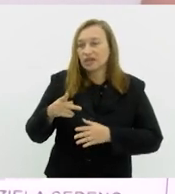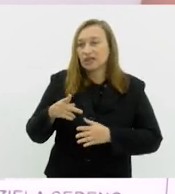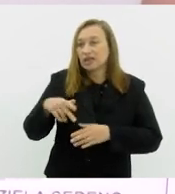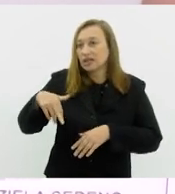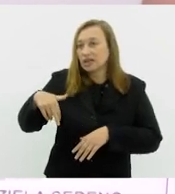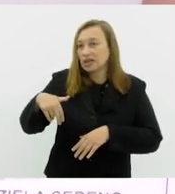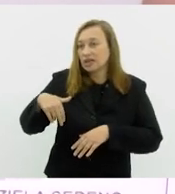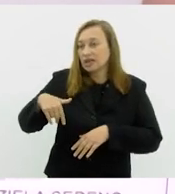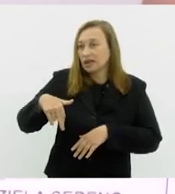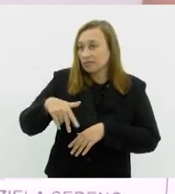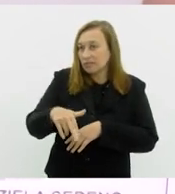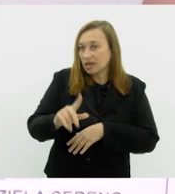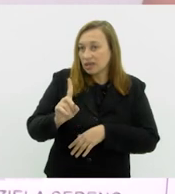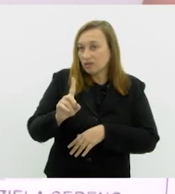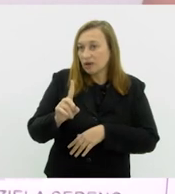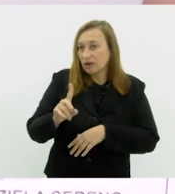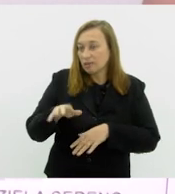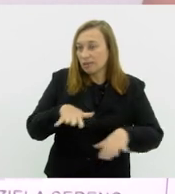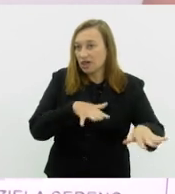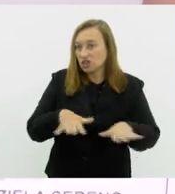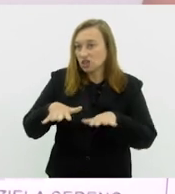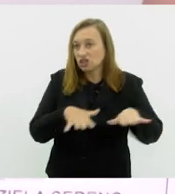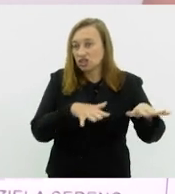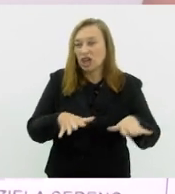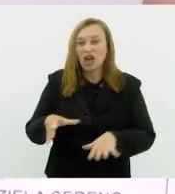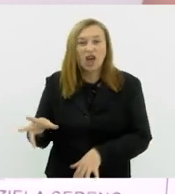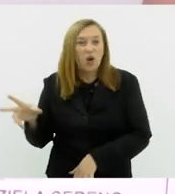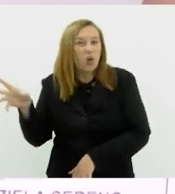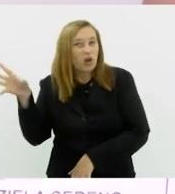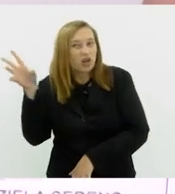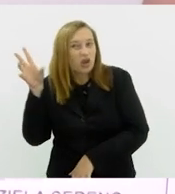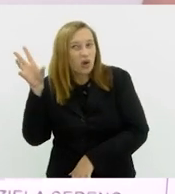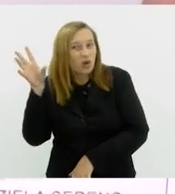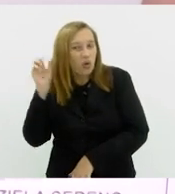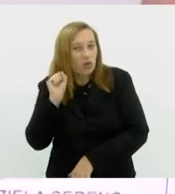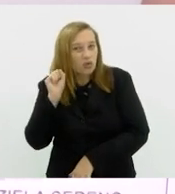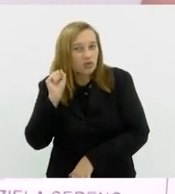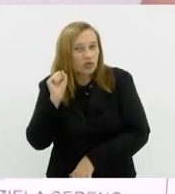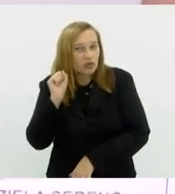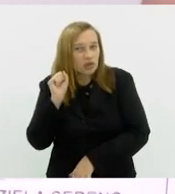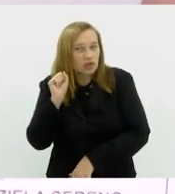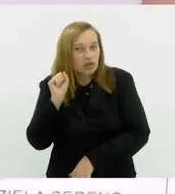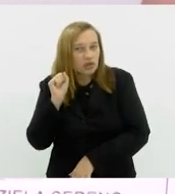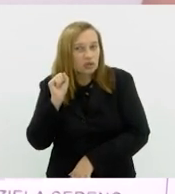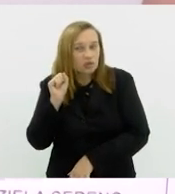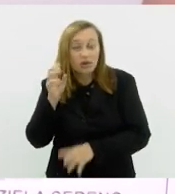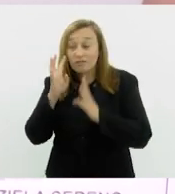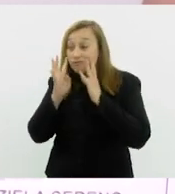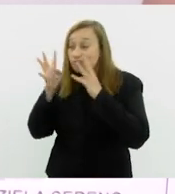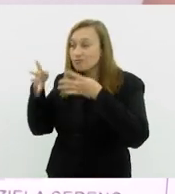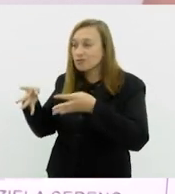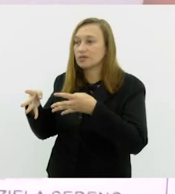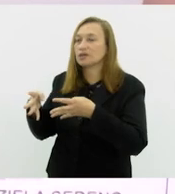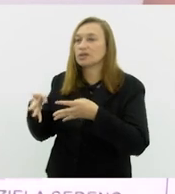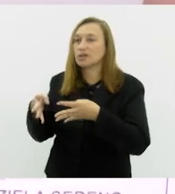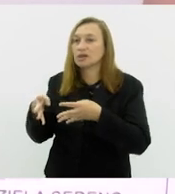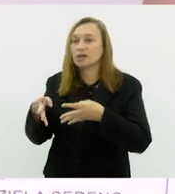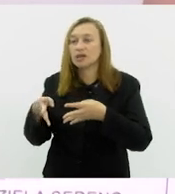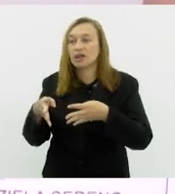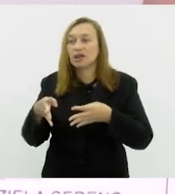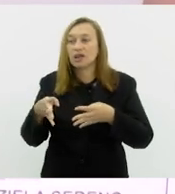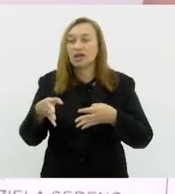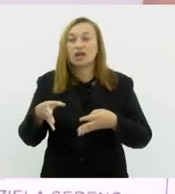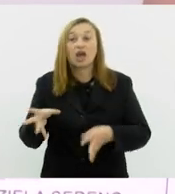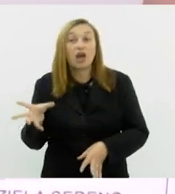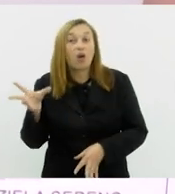que escutar não é ouvir. Escutar é a gente dar significado para aquilo que a pessoa está falando, é a gente se despir do